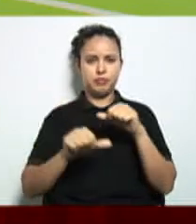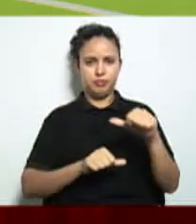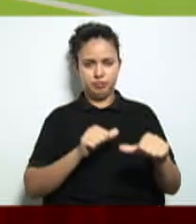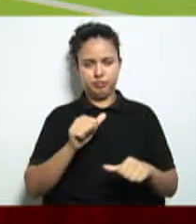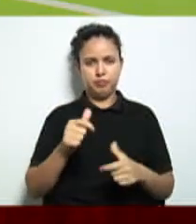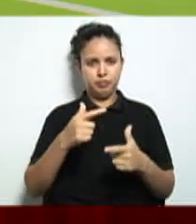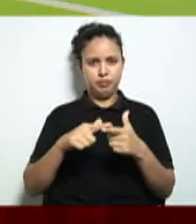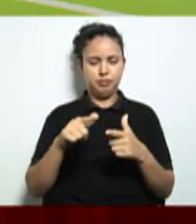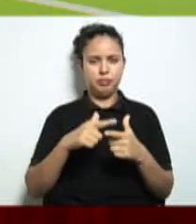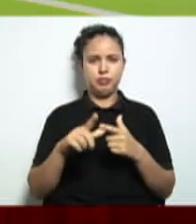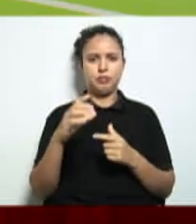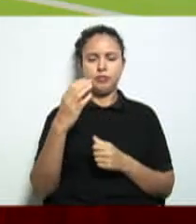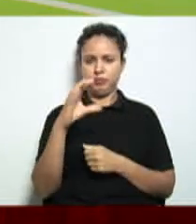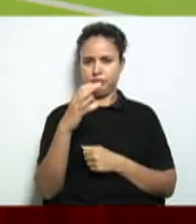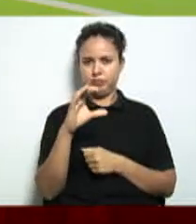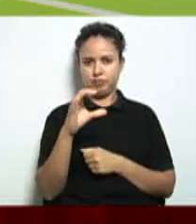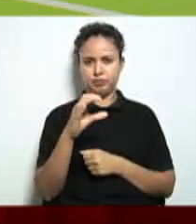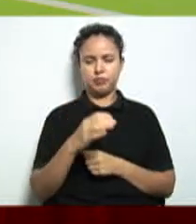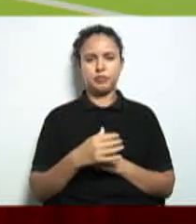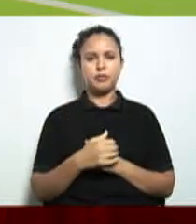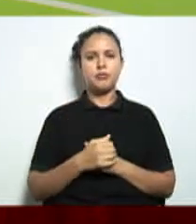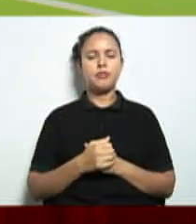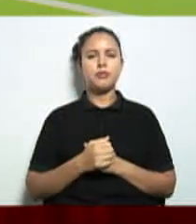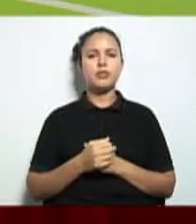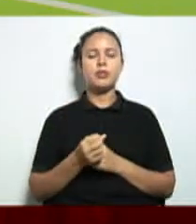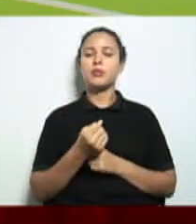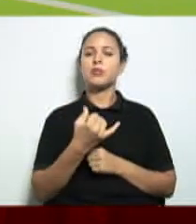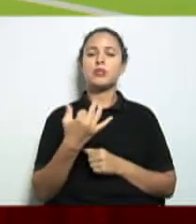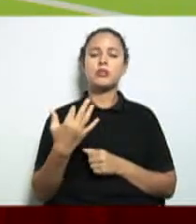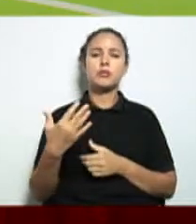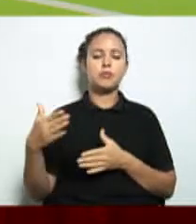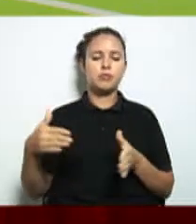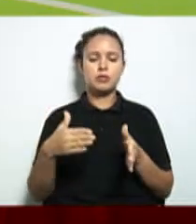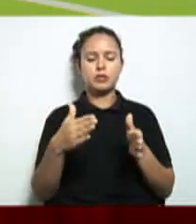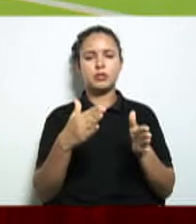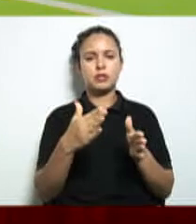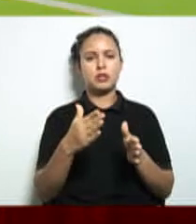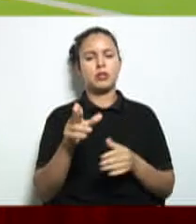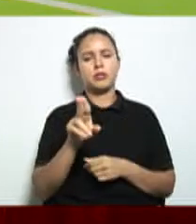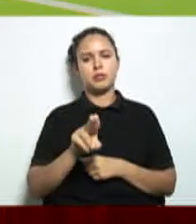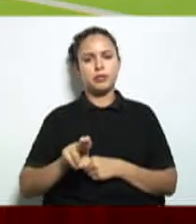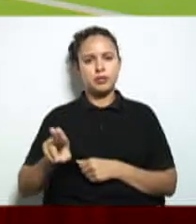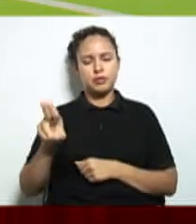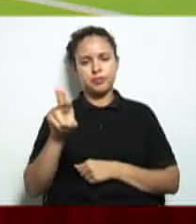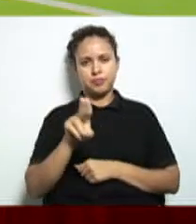problema científico. Então, quais os mecanismos para